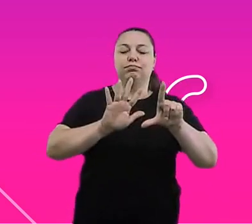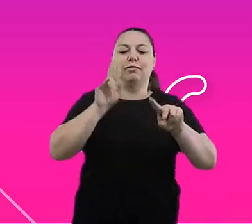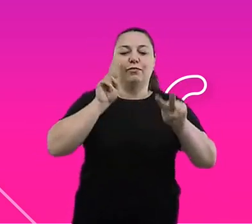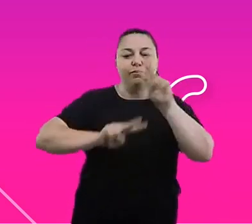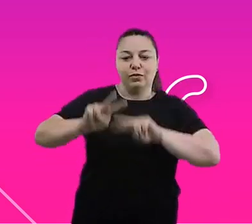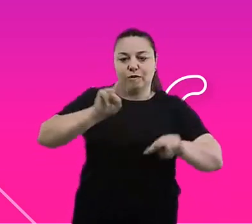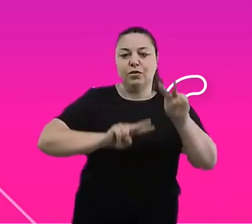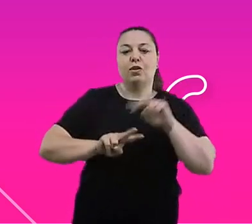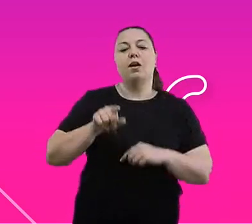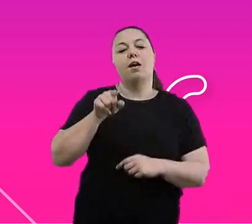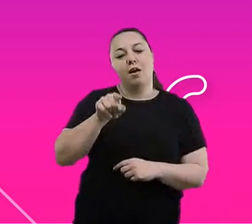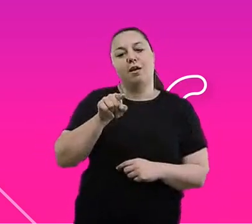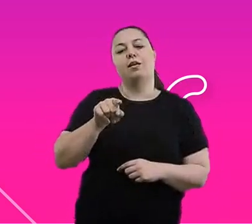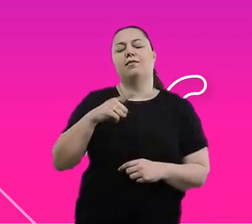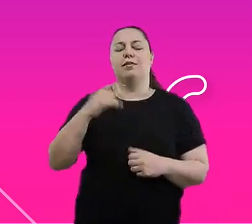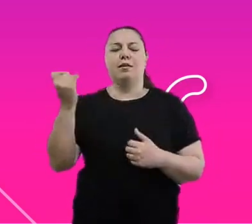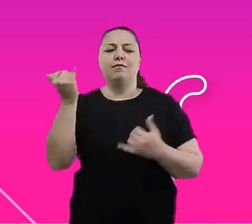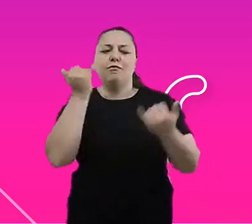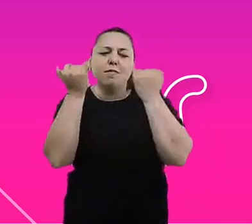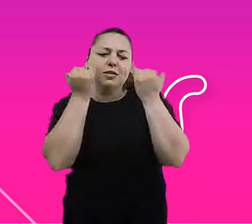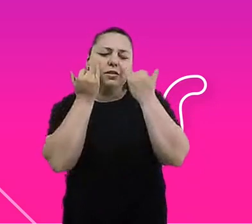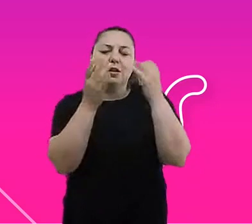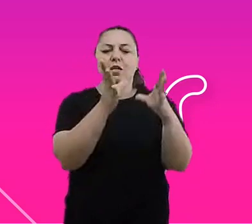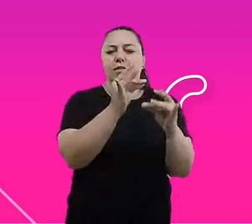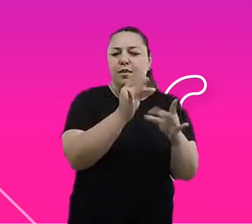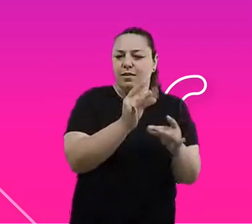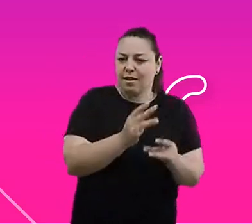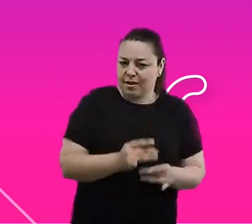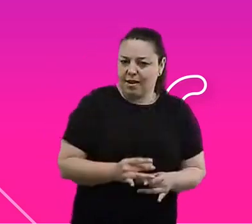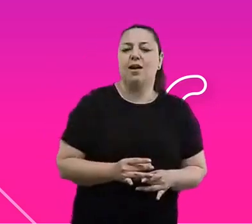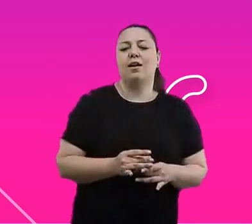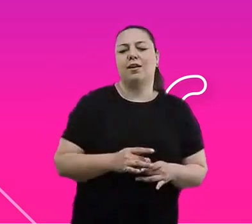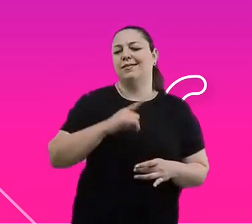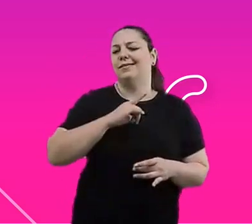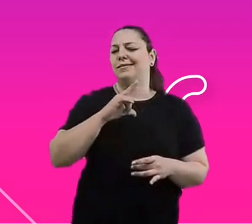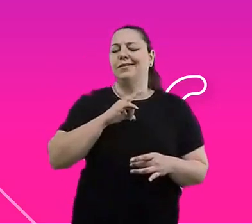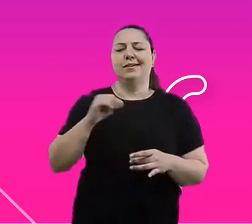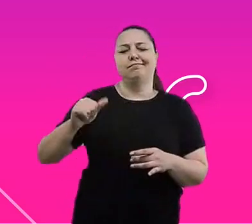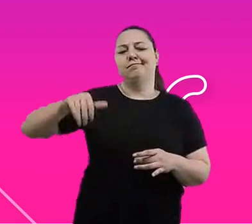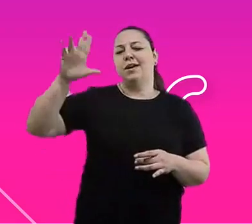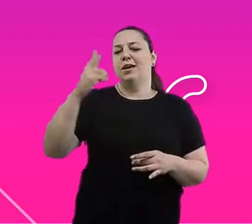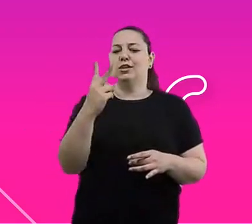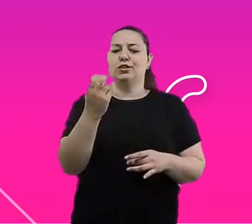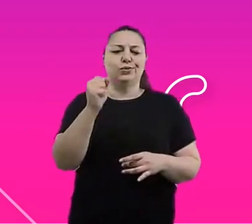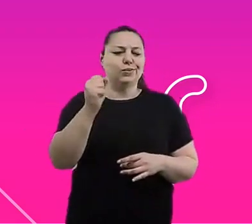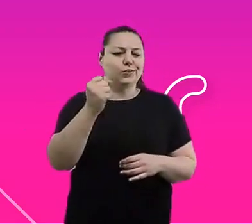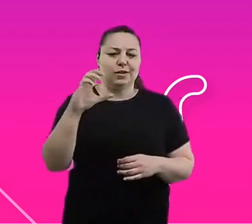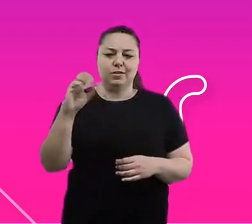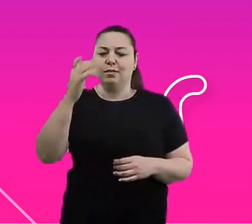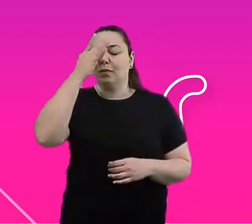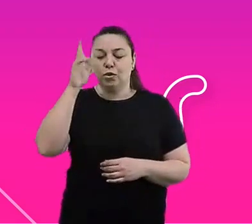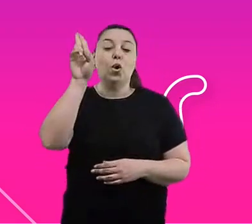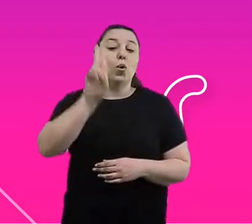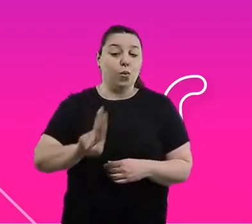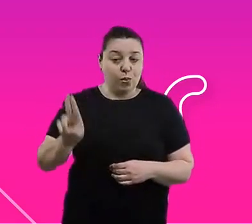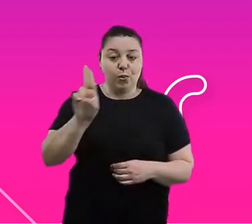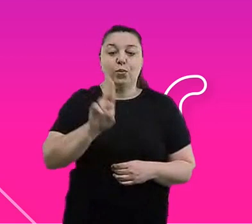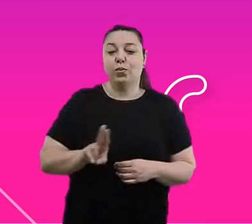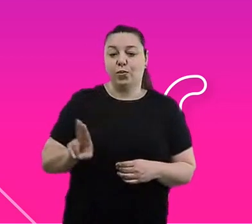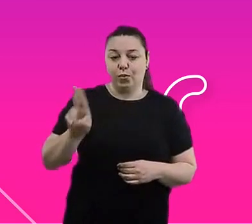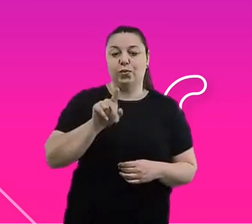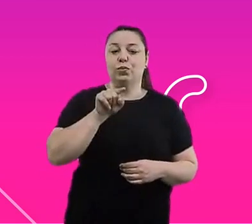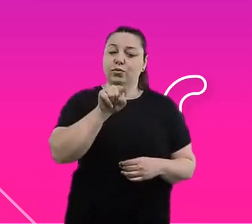com informações mais detalhadas, que já conta com mais de 280 usuários espalhados no estado inteiro, que utilizam essa ferramenta